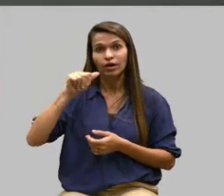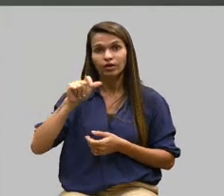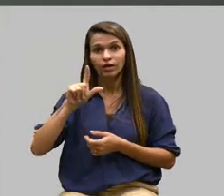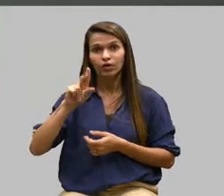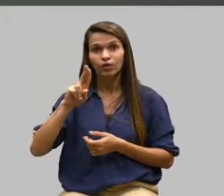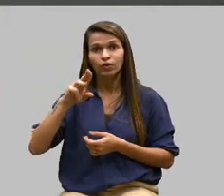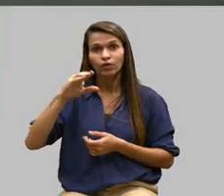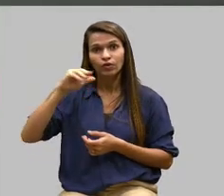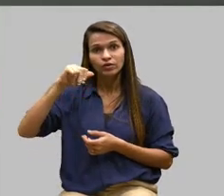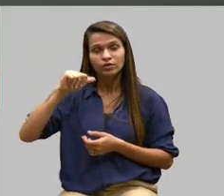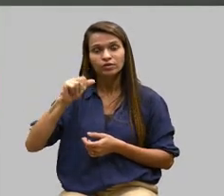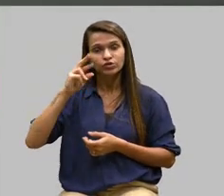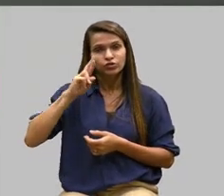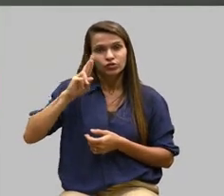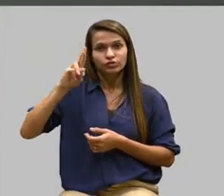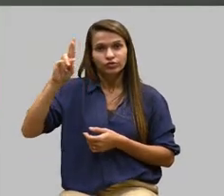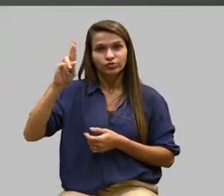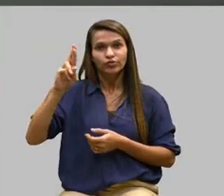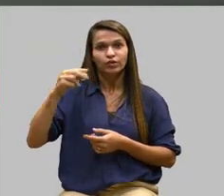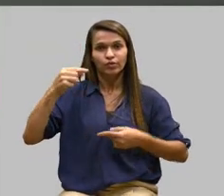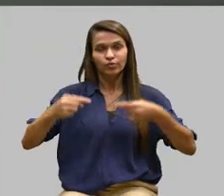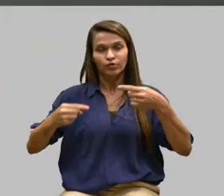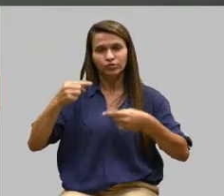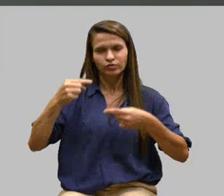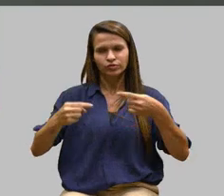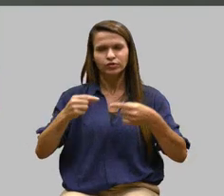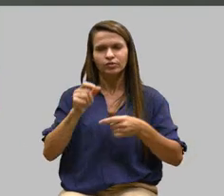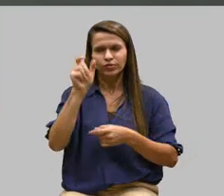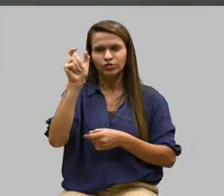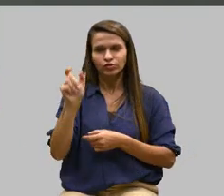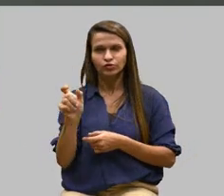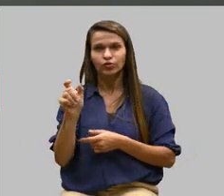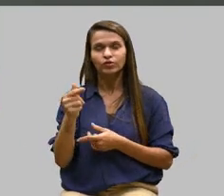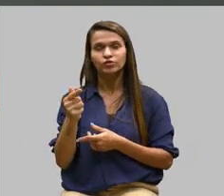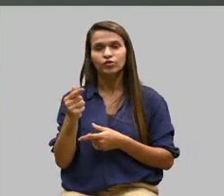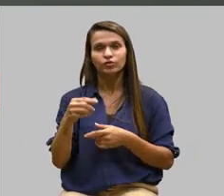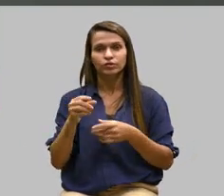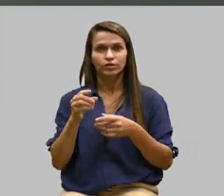diretora Estadual de políticas para pessoas com deficiência